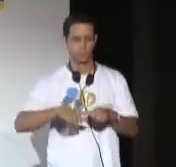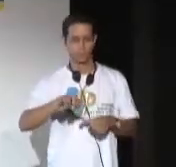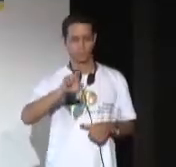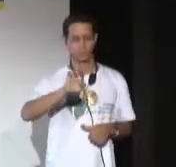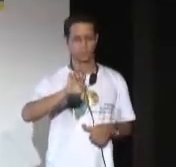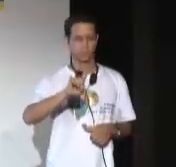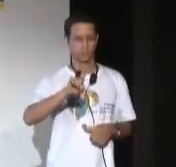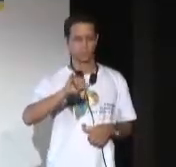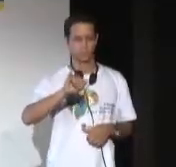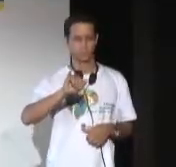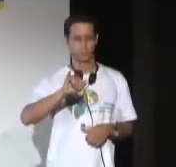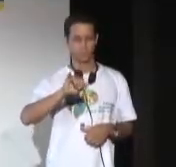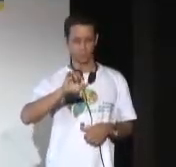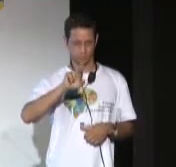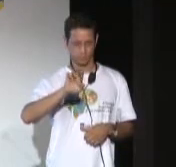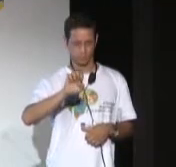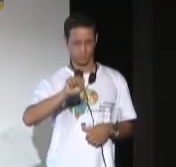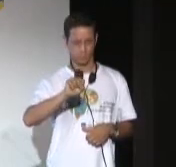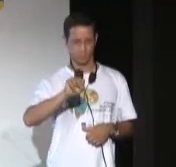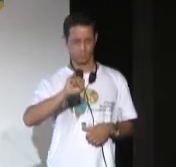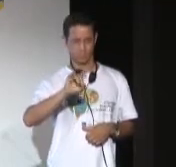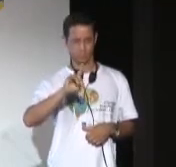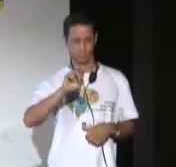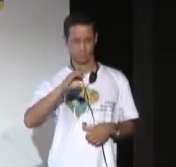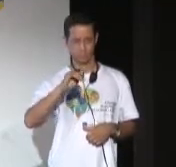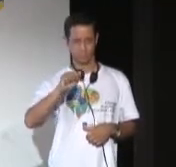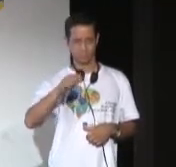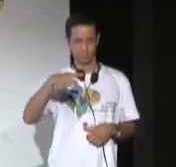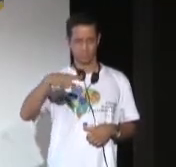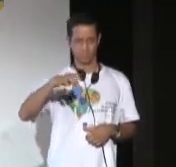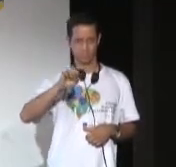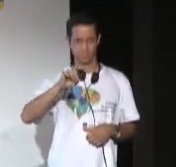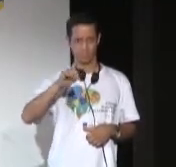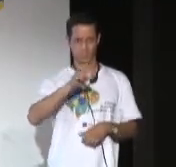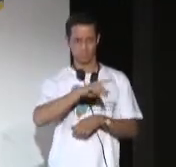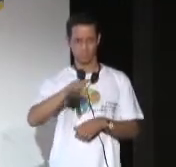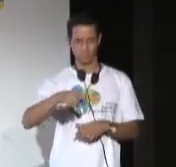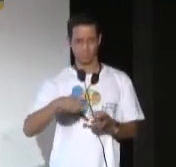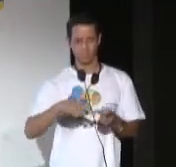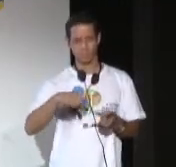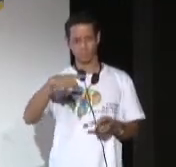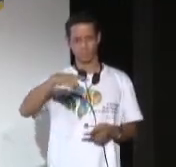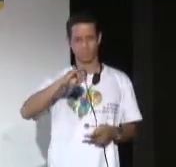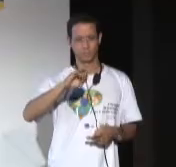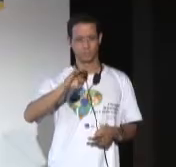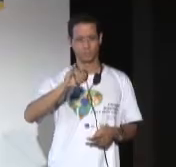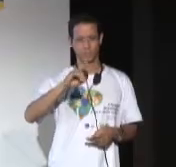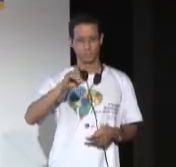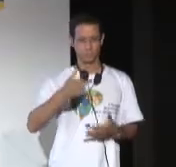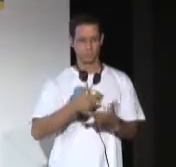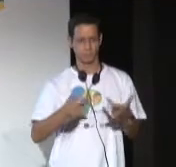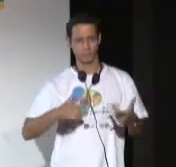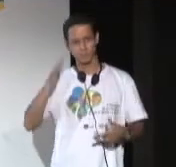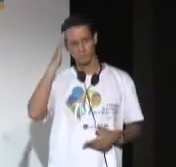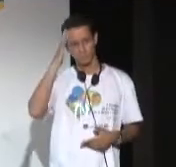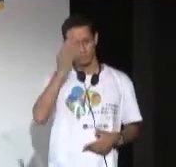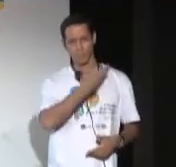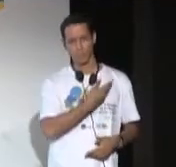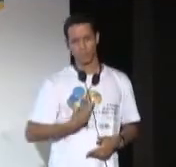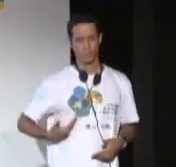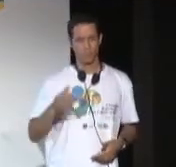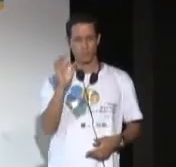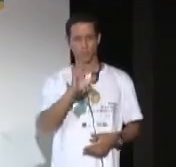pedagógica. São programas que estão sendo pensados e gestados pelo governo federal, que vão